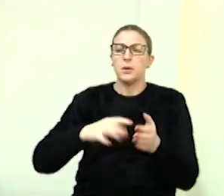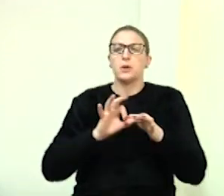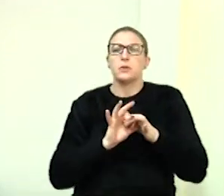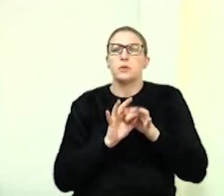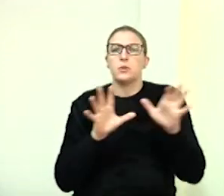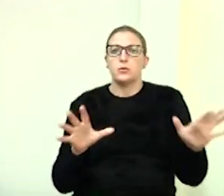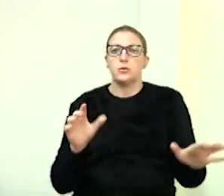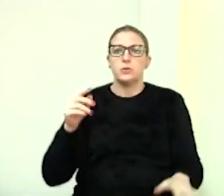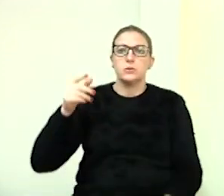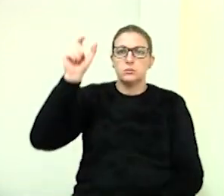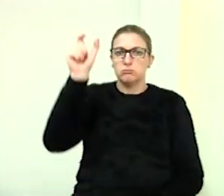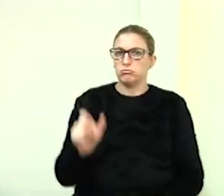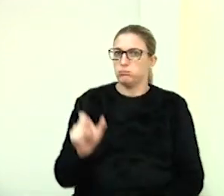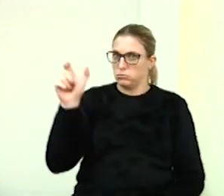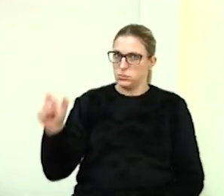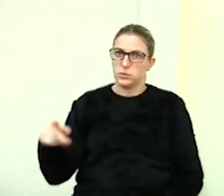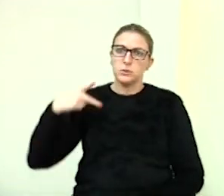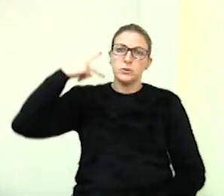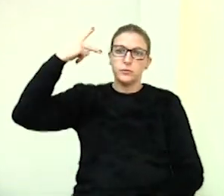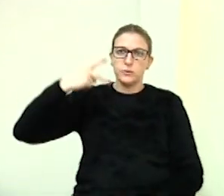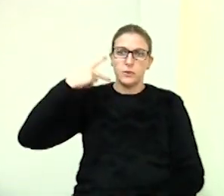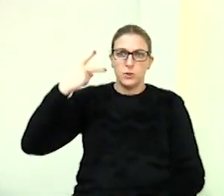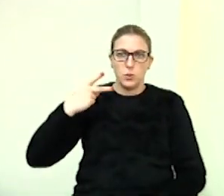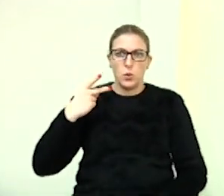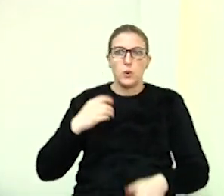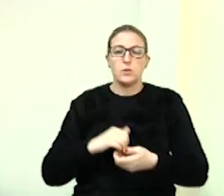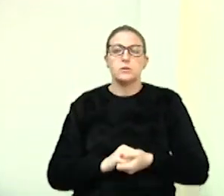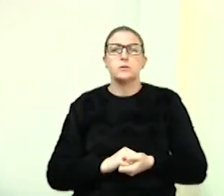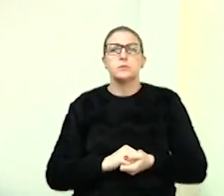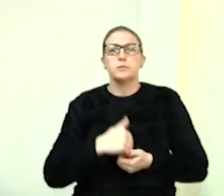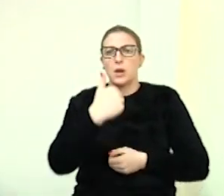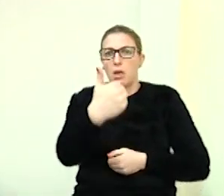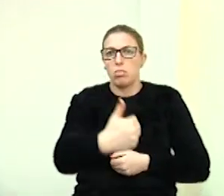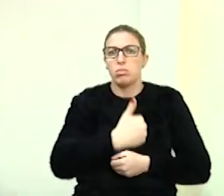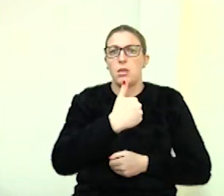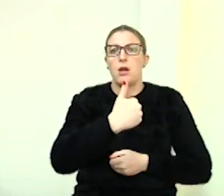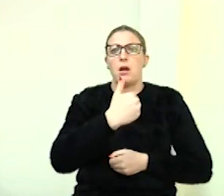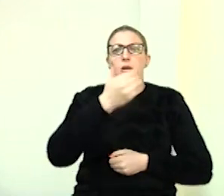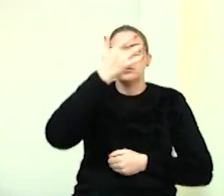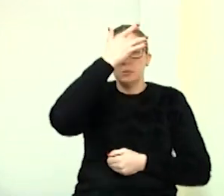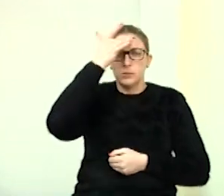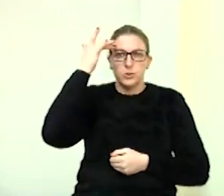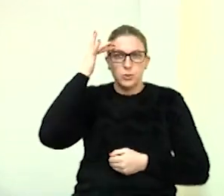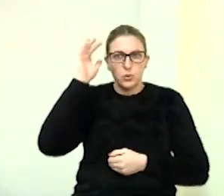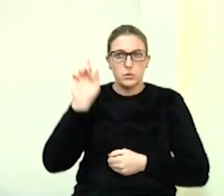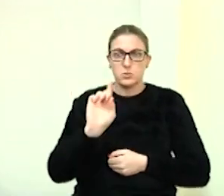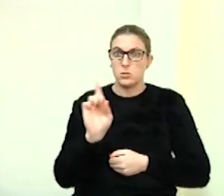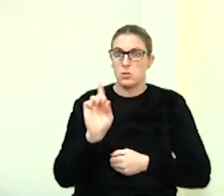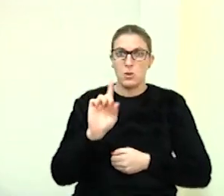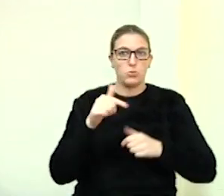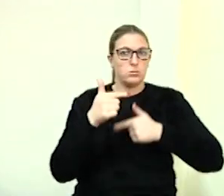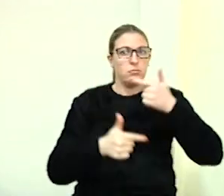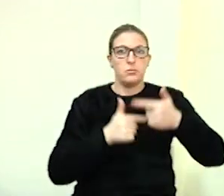para a entrada, então, de pessoas que não fazem parte do quadro funcional.